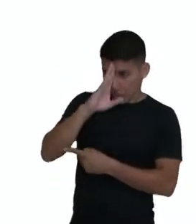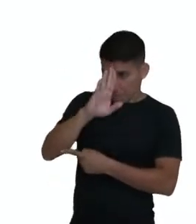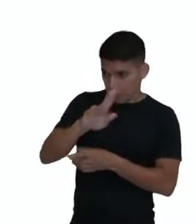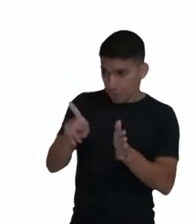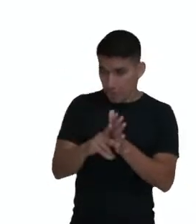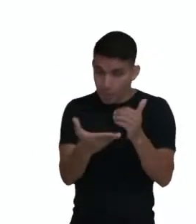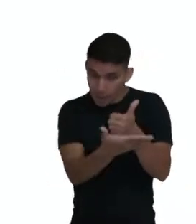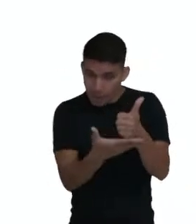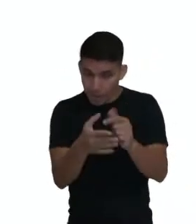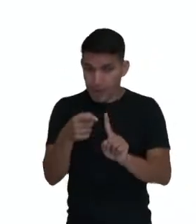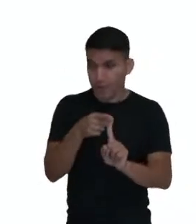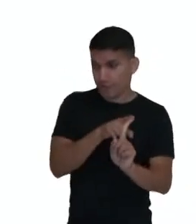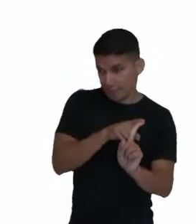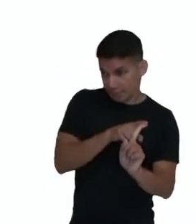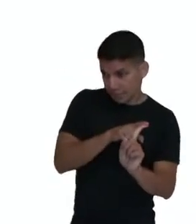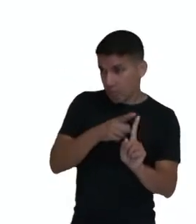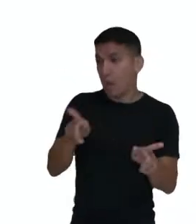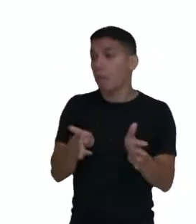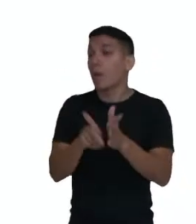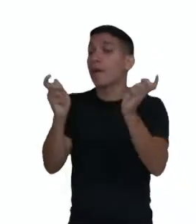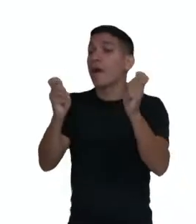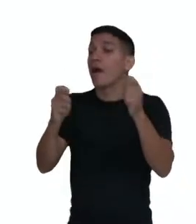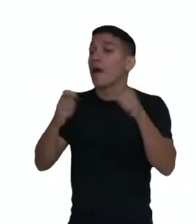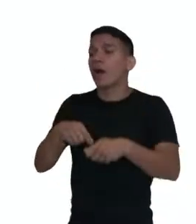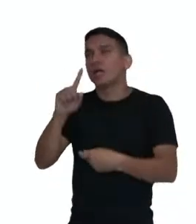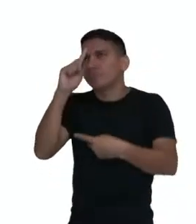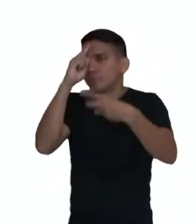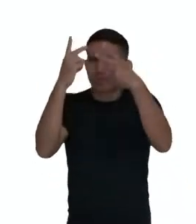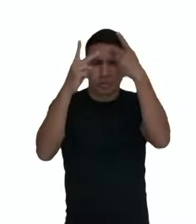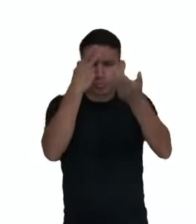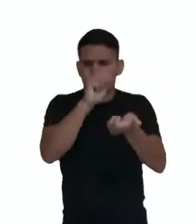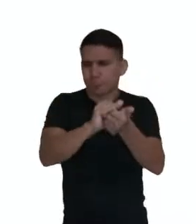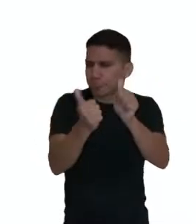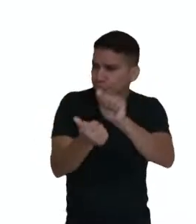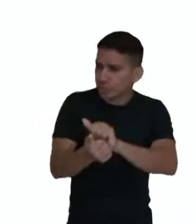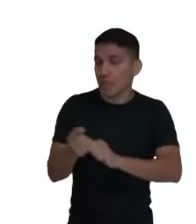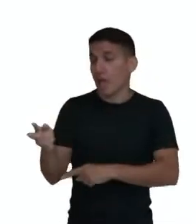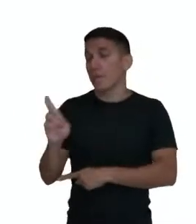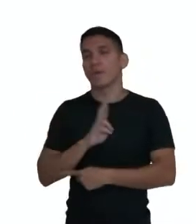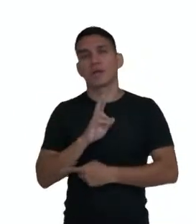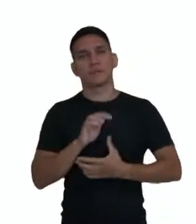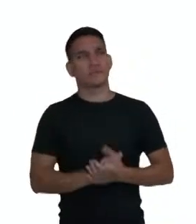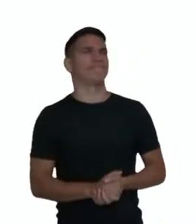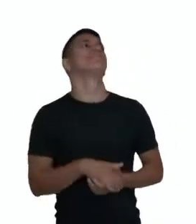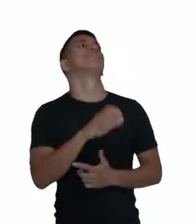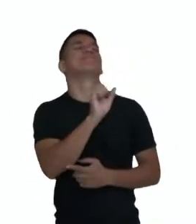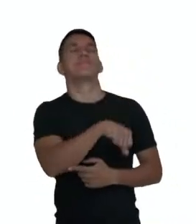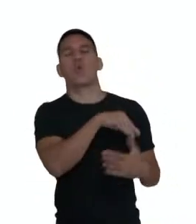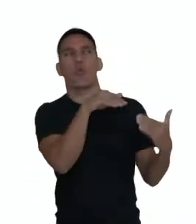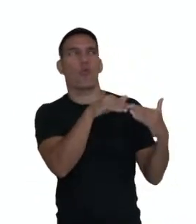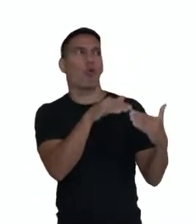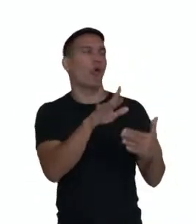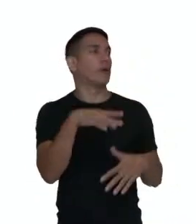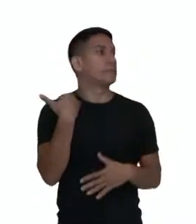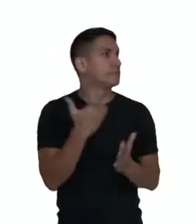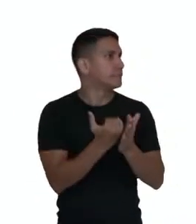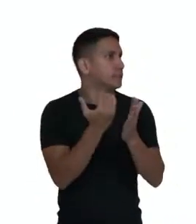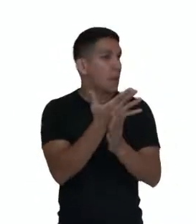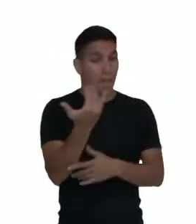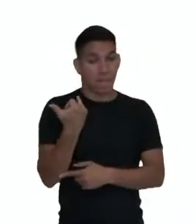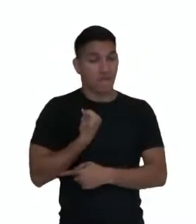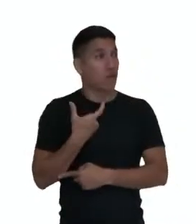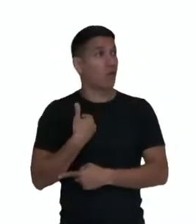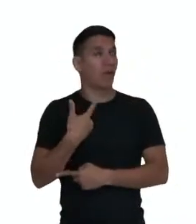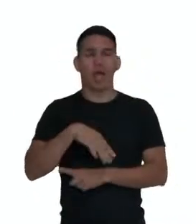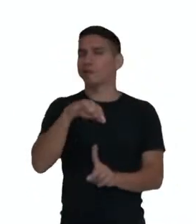pilar da resiliência, que é a capacidade de improviso. E a Bianca disse, muito. No começo me chamavam de